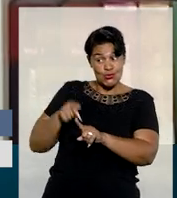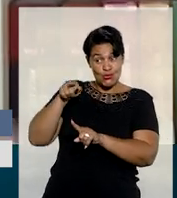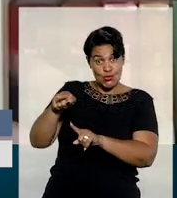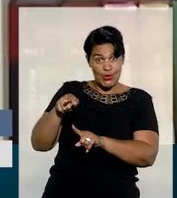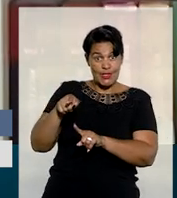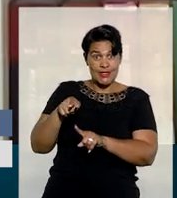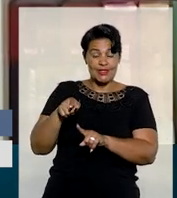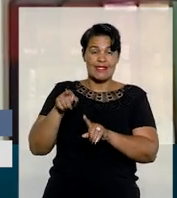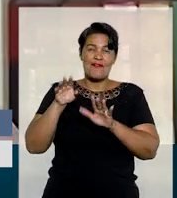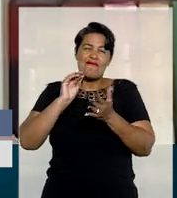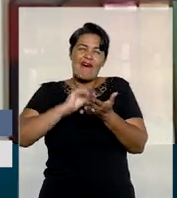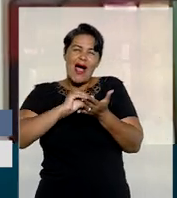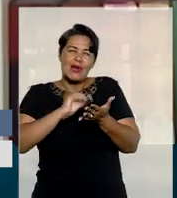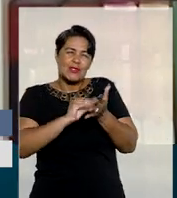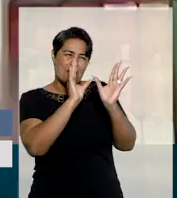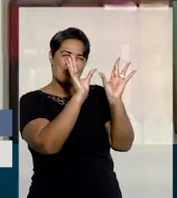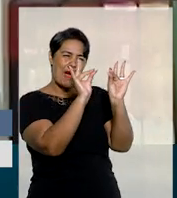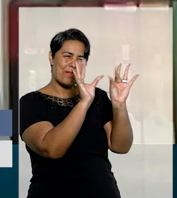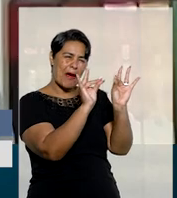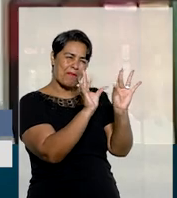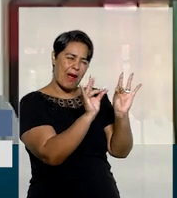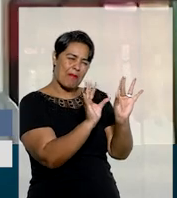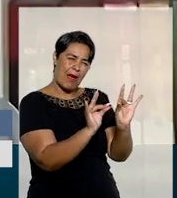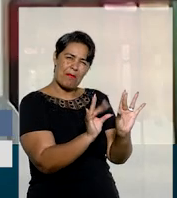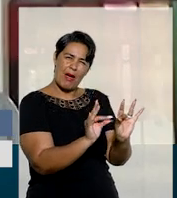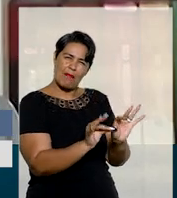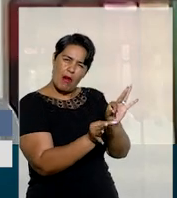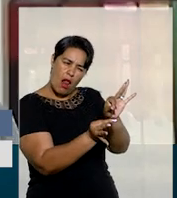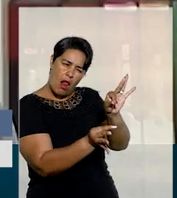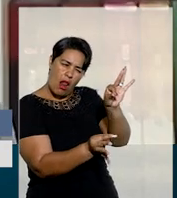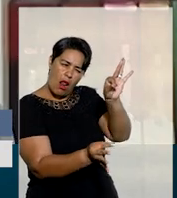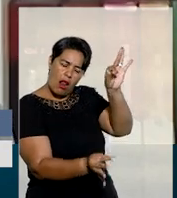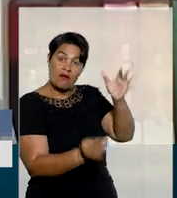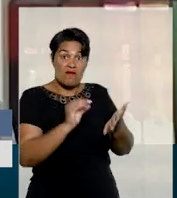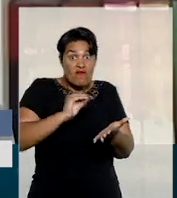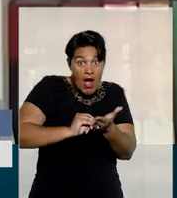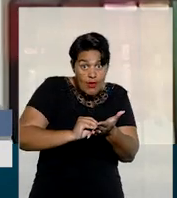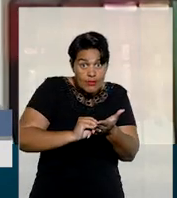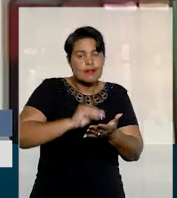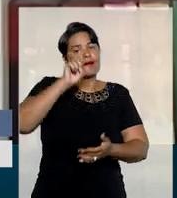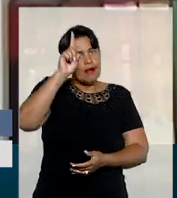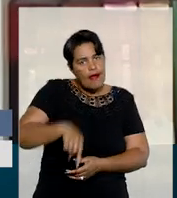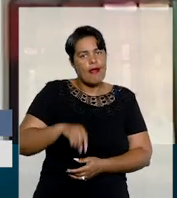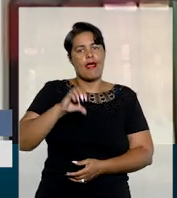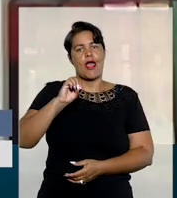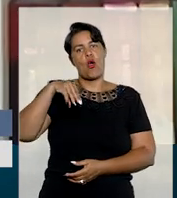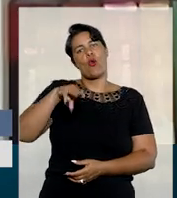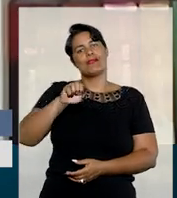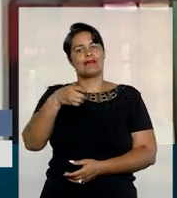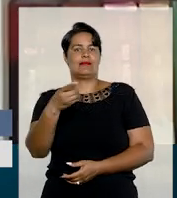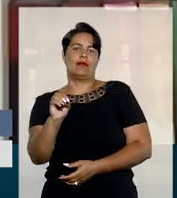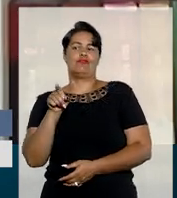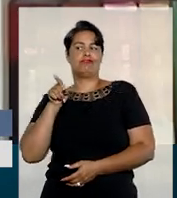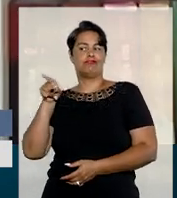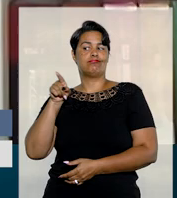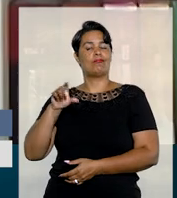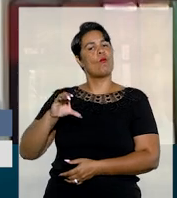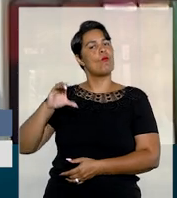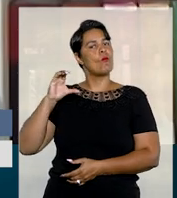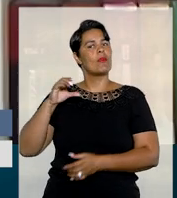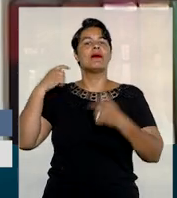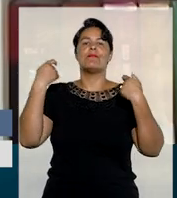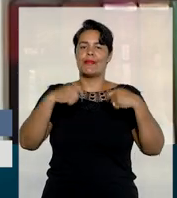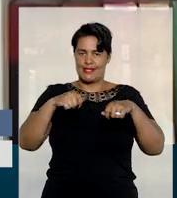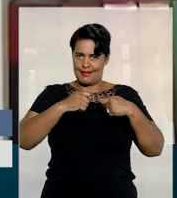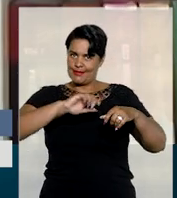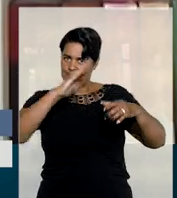de fundamentar de forma exauriente a sua decisão, nós temos um caso de omissão